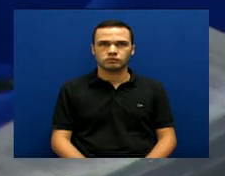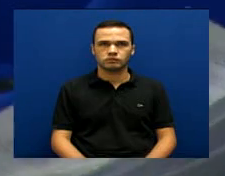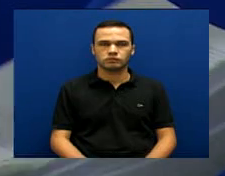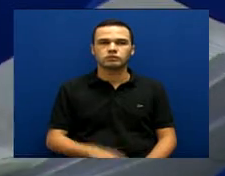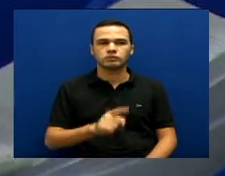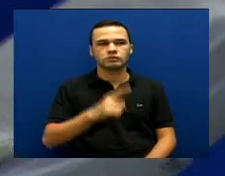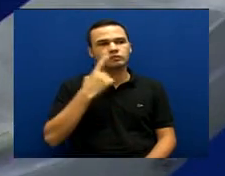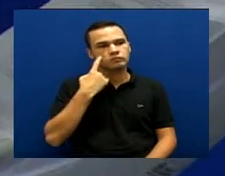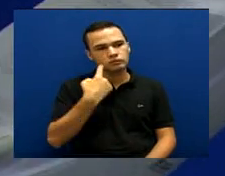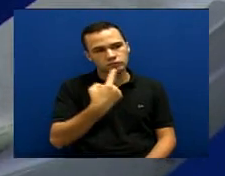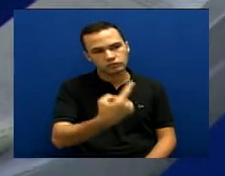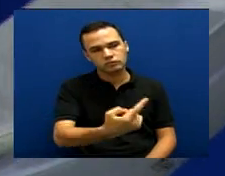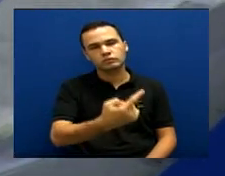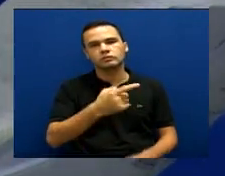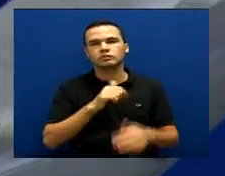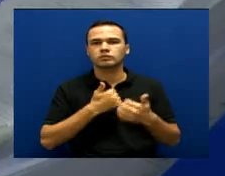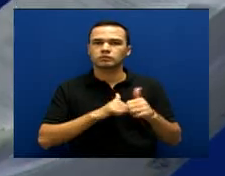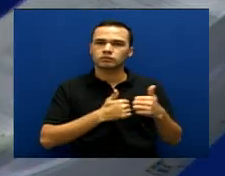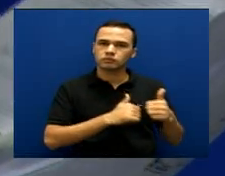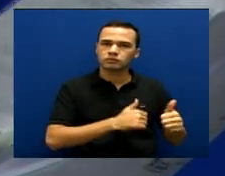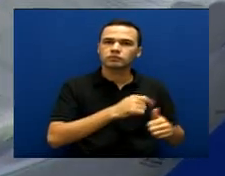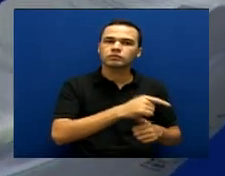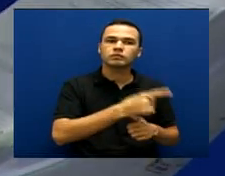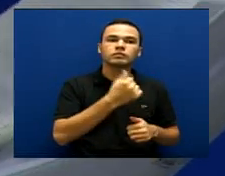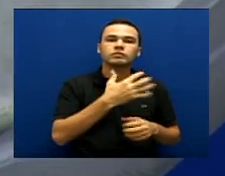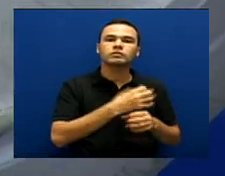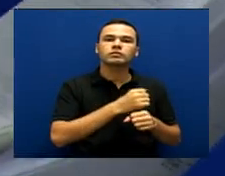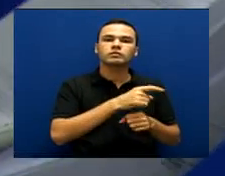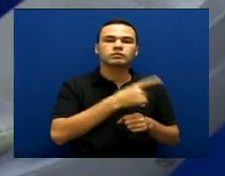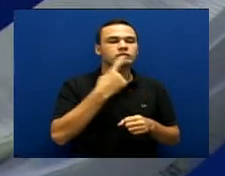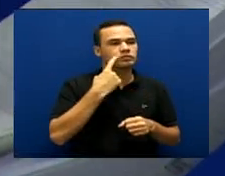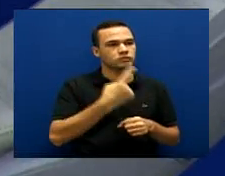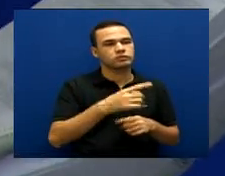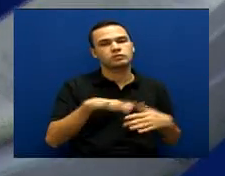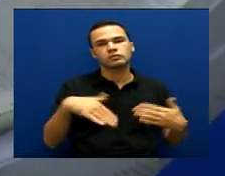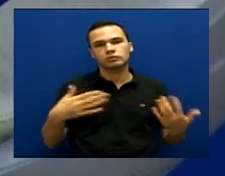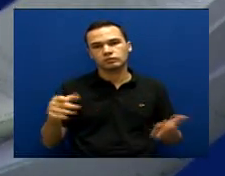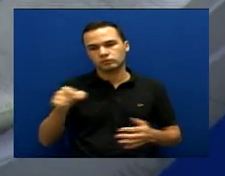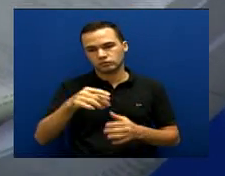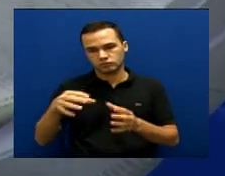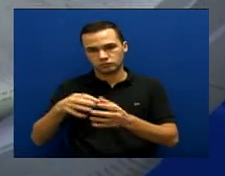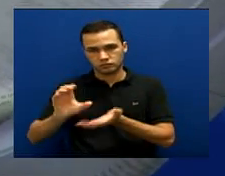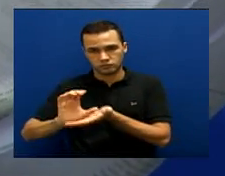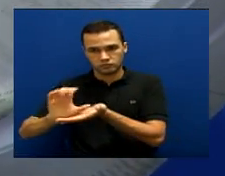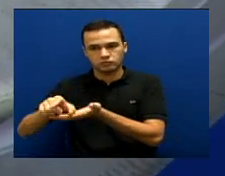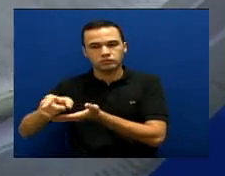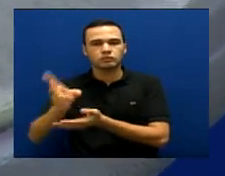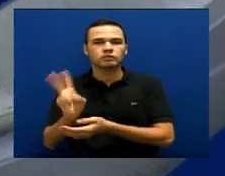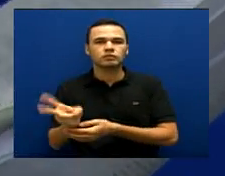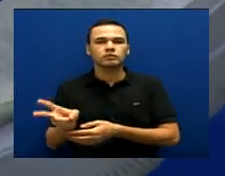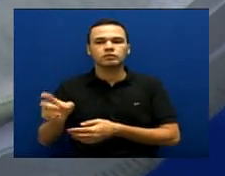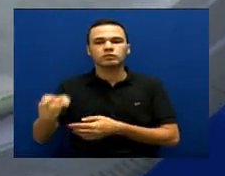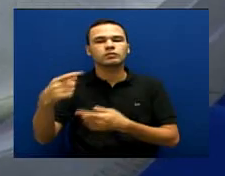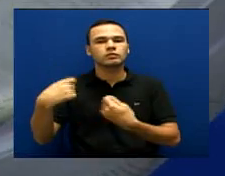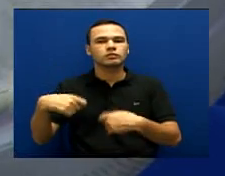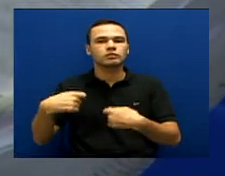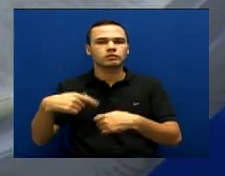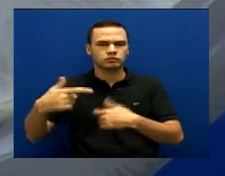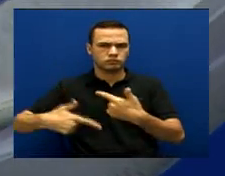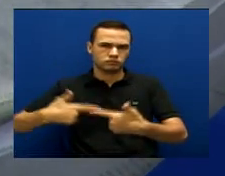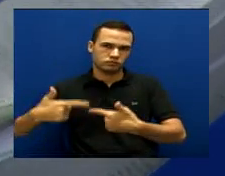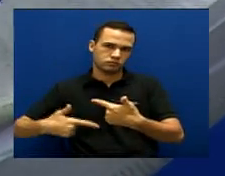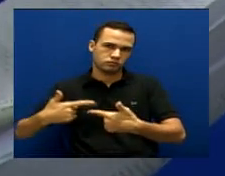acompanhar a elaboração e execução orçamentária então basta que as comissões permanentes faça o seu trabalho